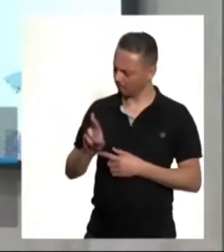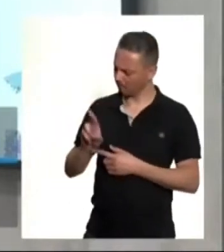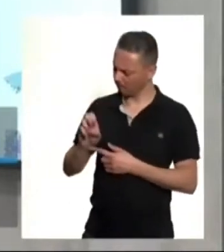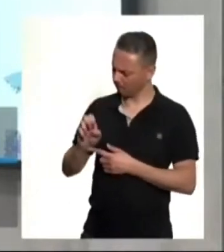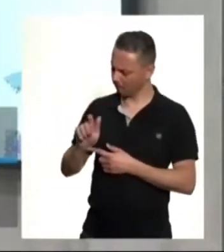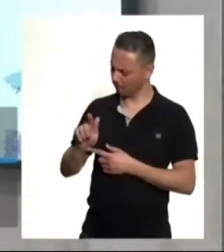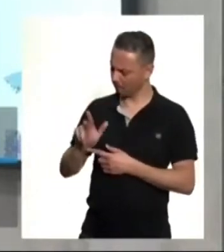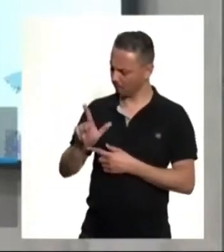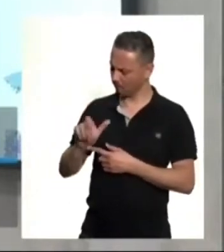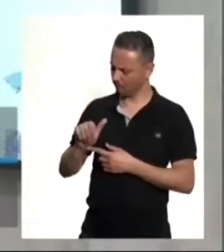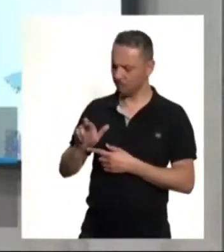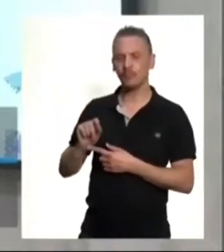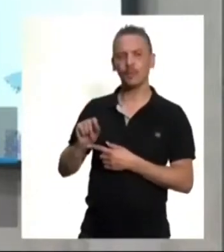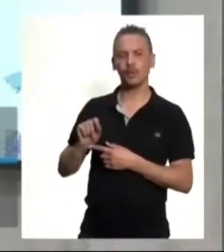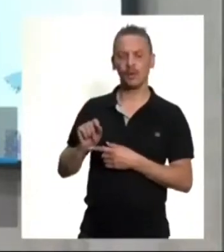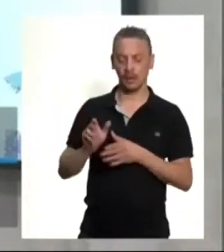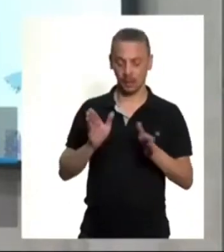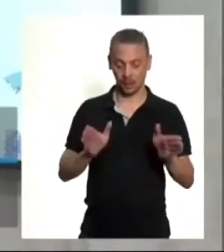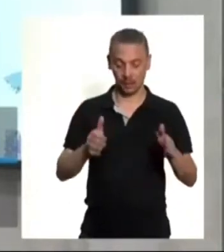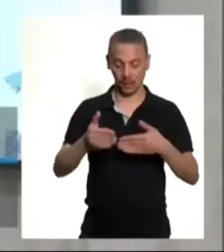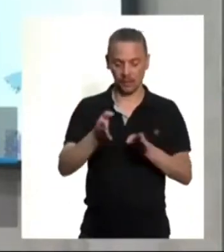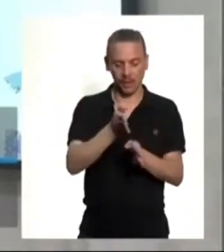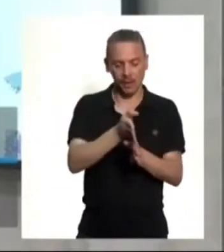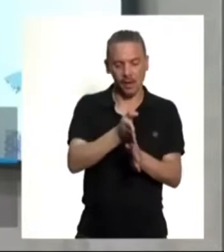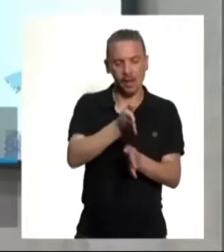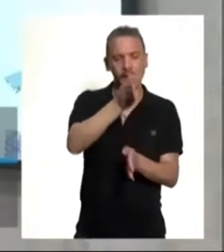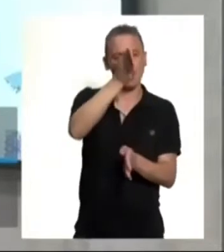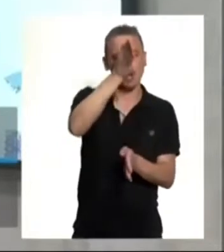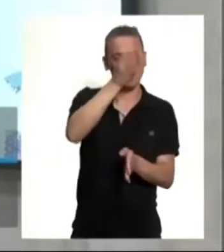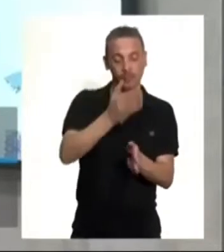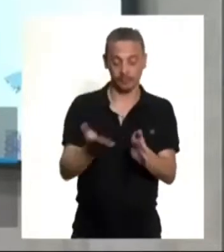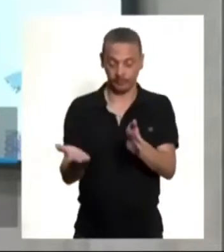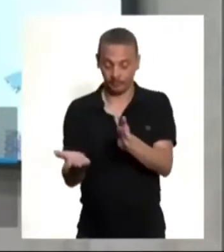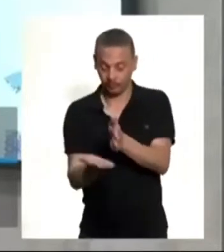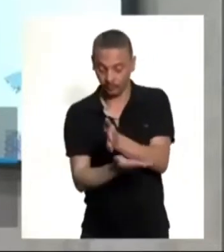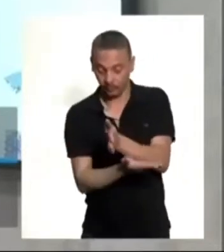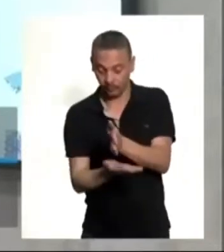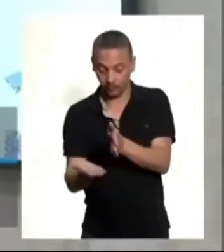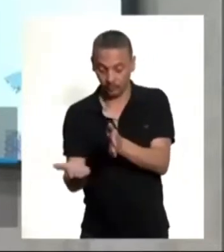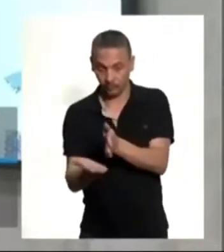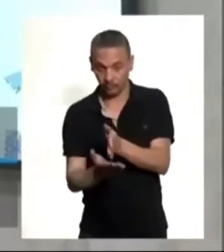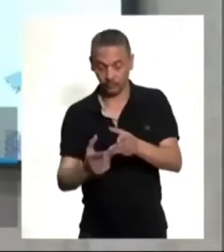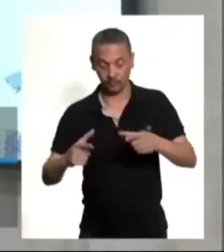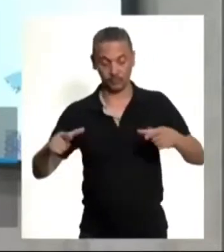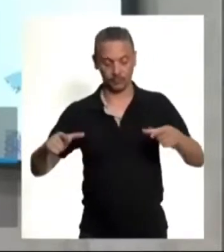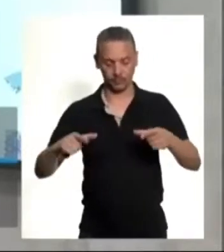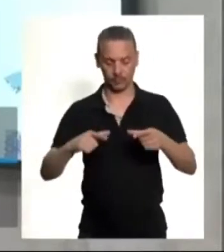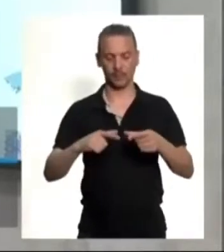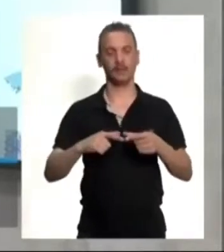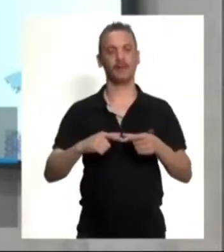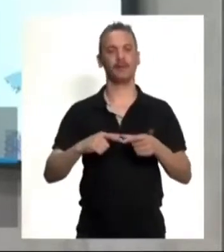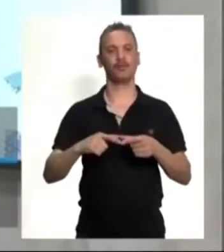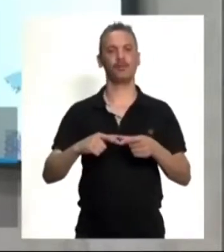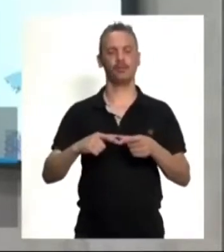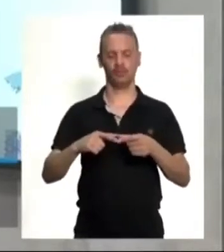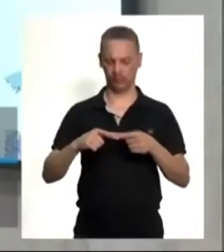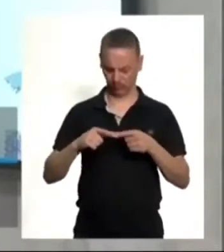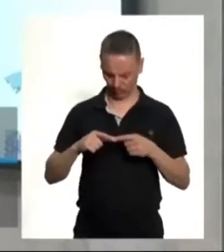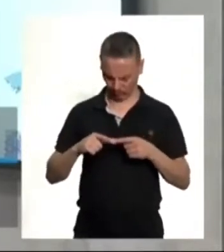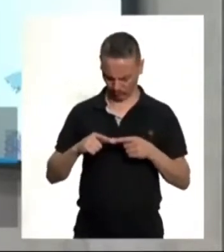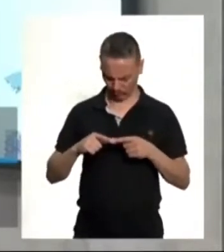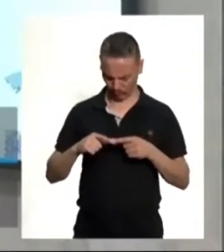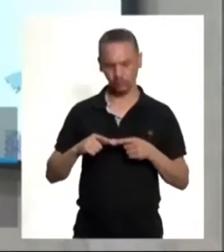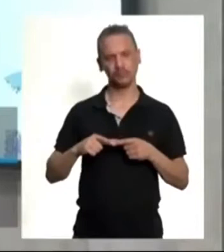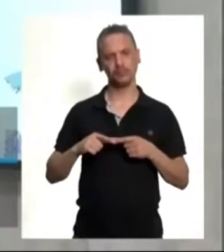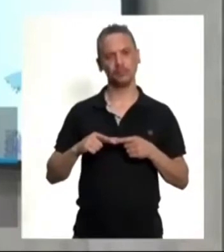é reto, ele é uma caixa reto. Segundo, a base será um triângulo equilátero. O único triângulo regular que existe